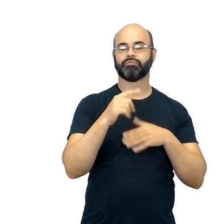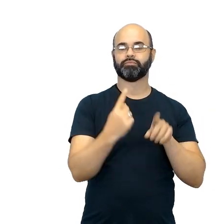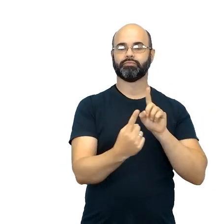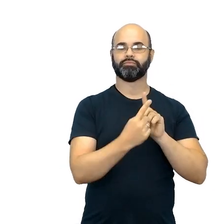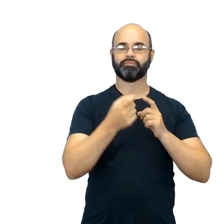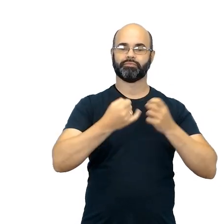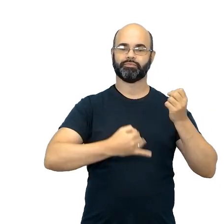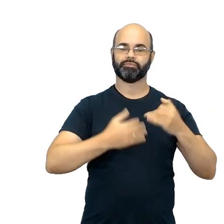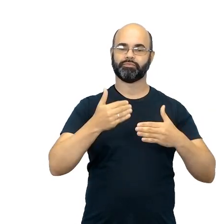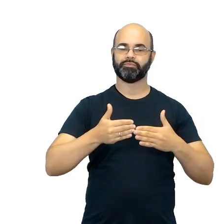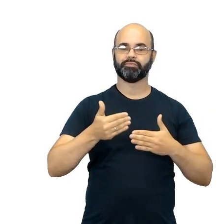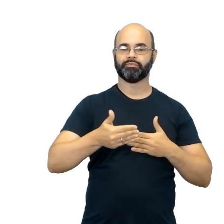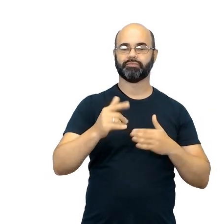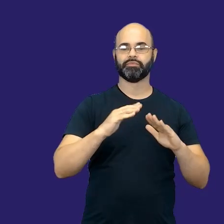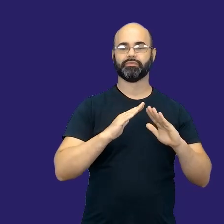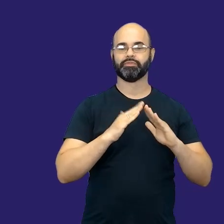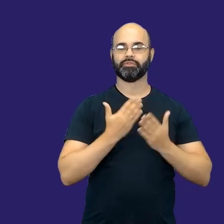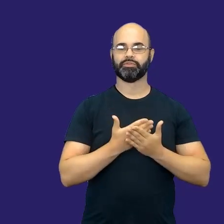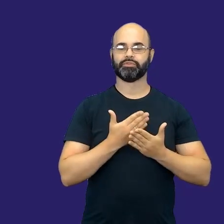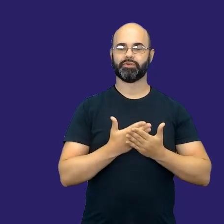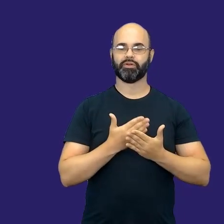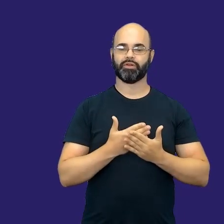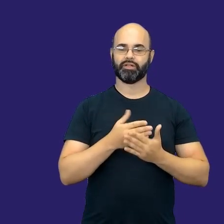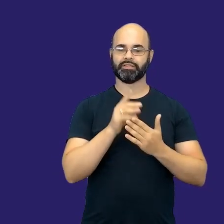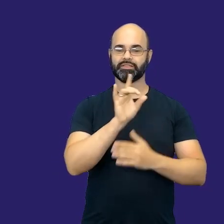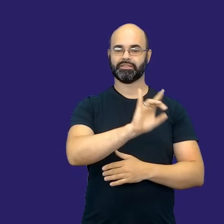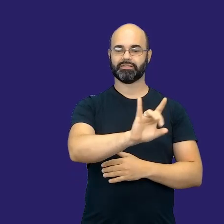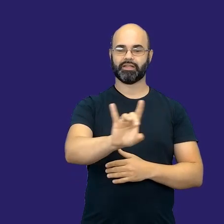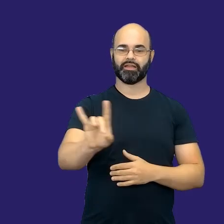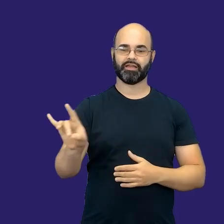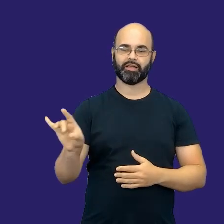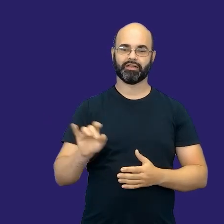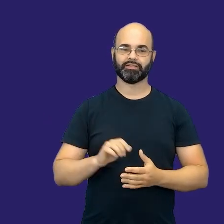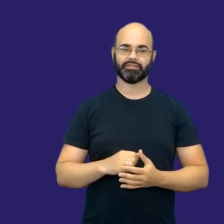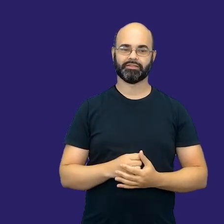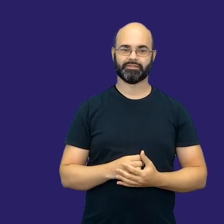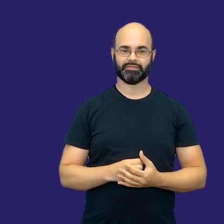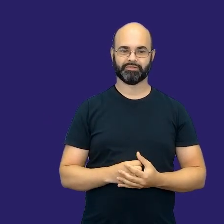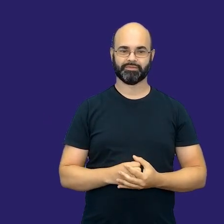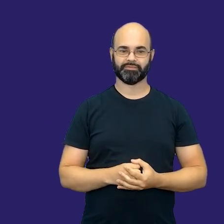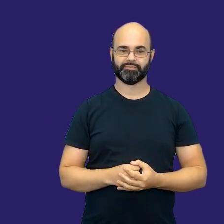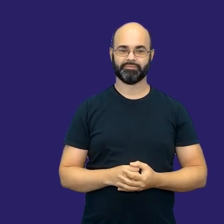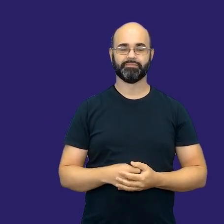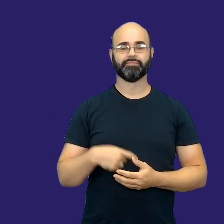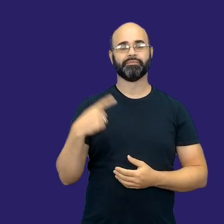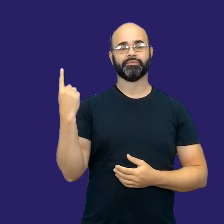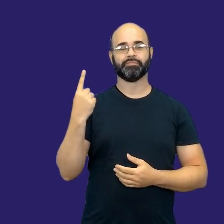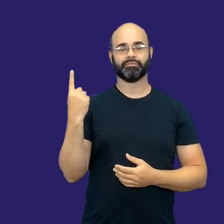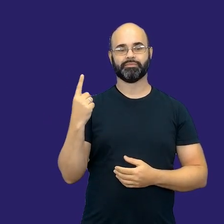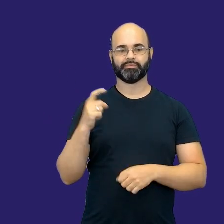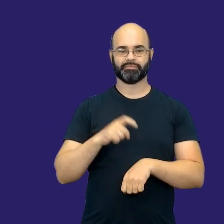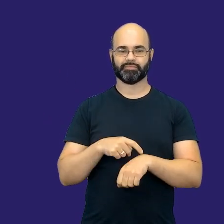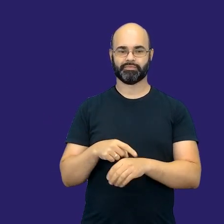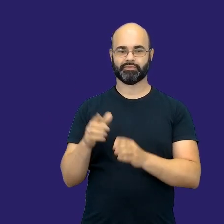PC aí nas escolas. No primeiro momento, então, chegamos nele,